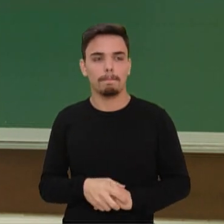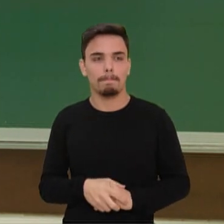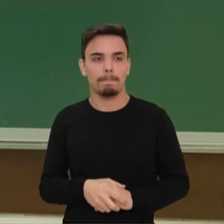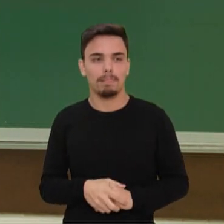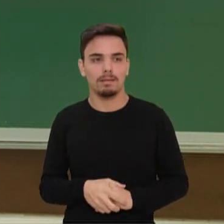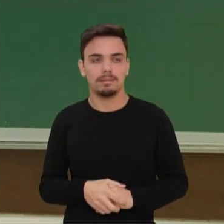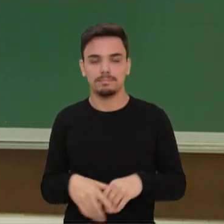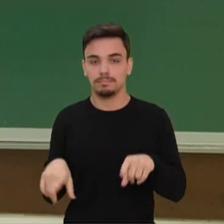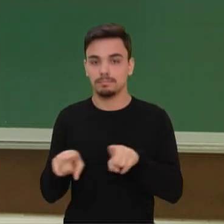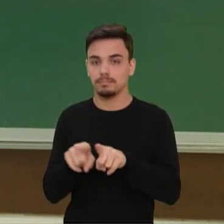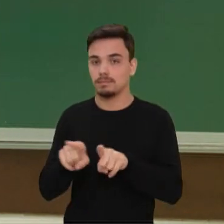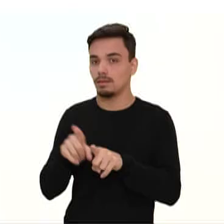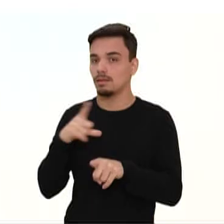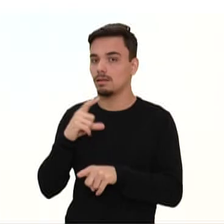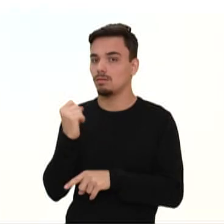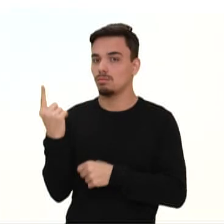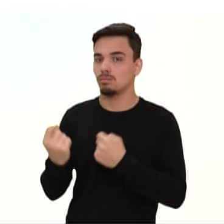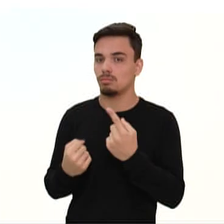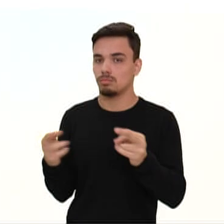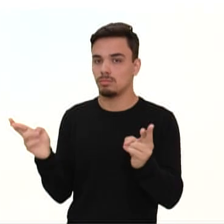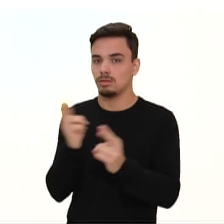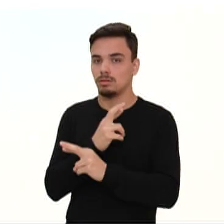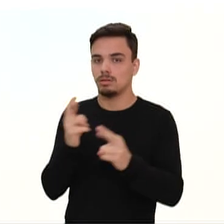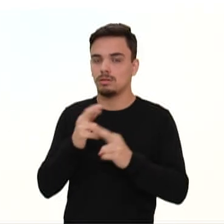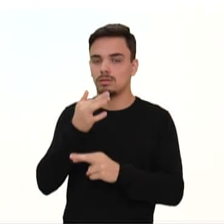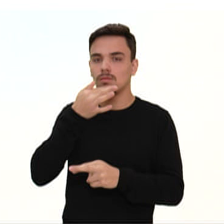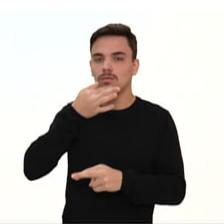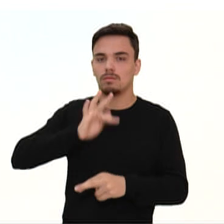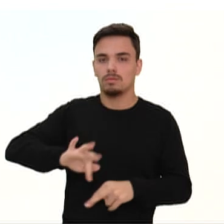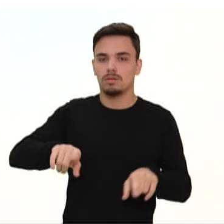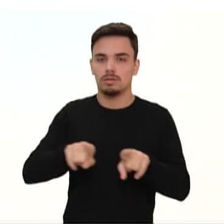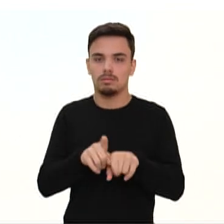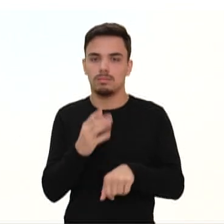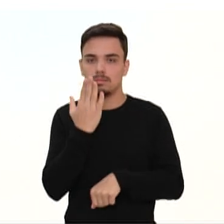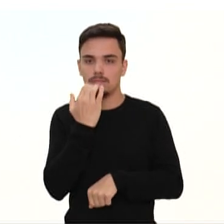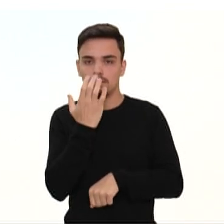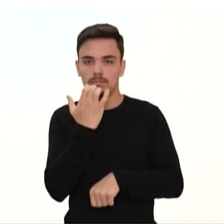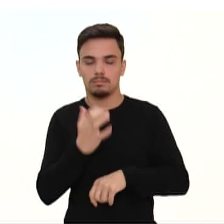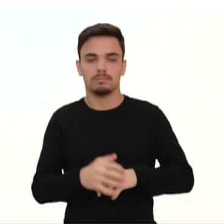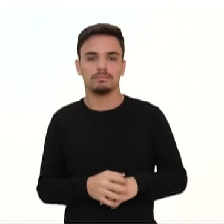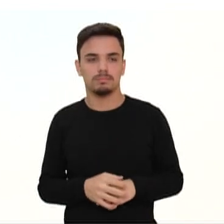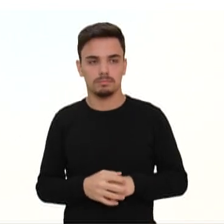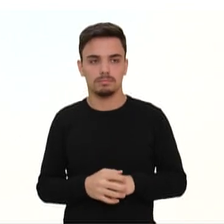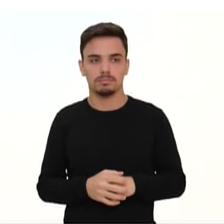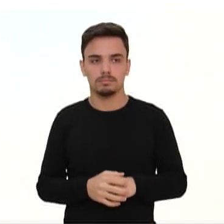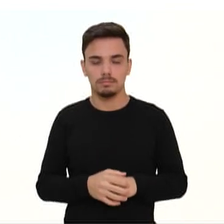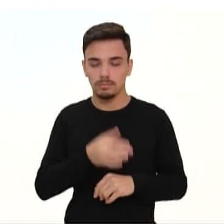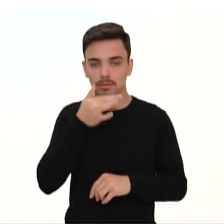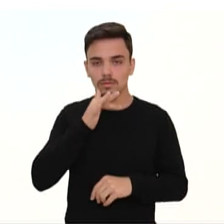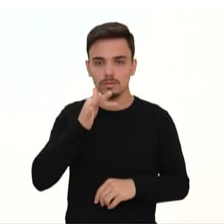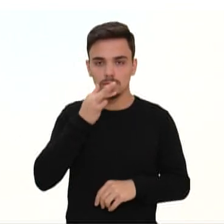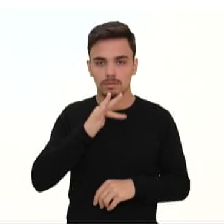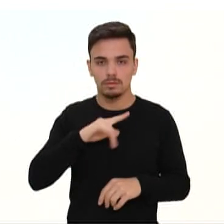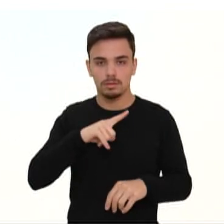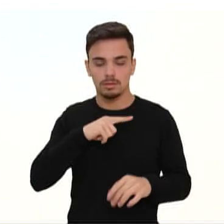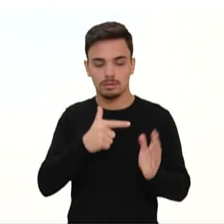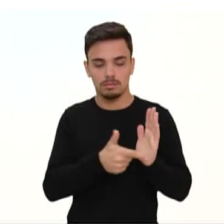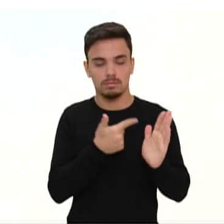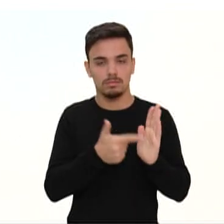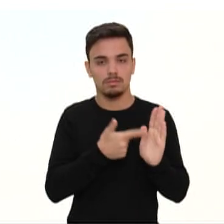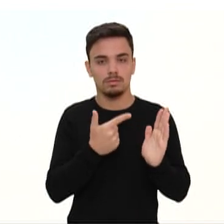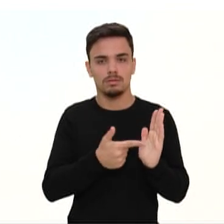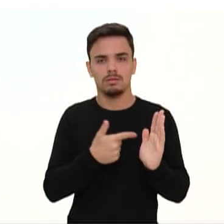Aí aqui mais algumas relações entre Freud e Nietzsche, então. O Freud, ele escreve um livro chamado